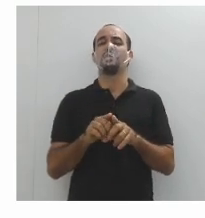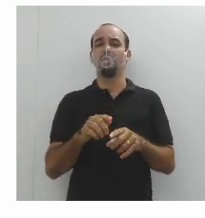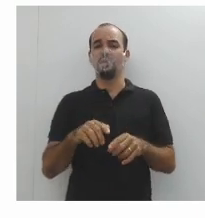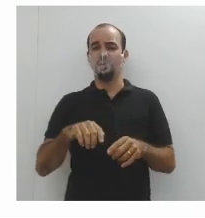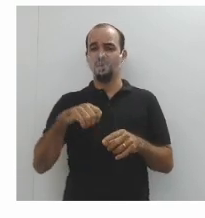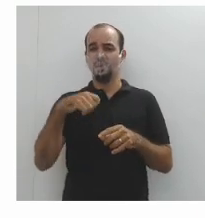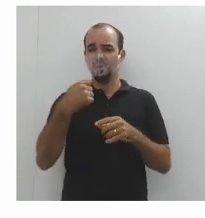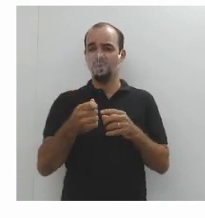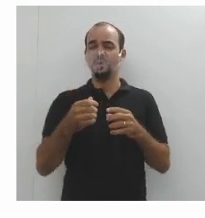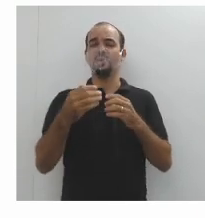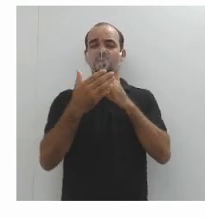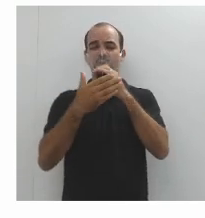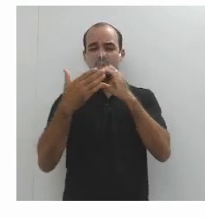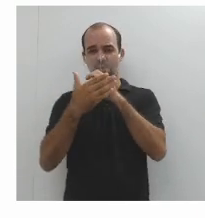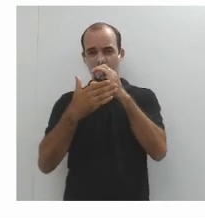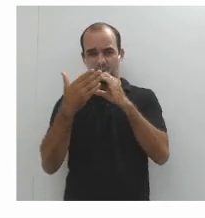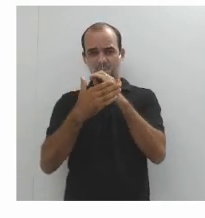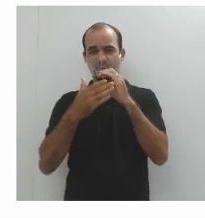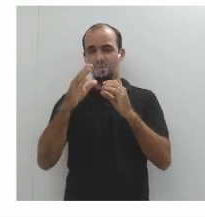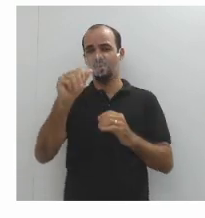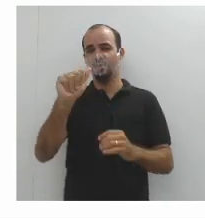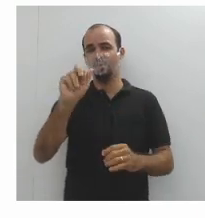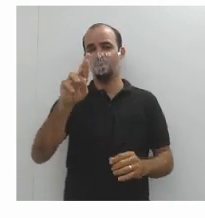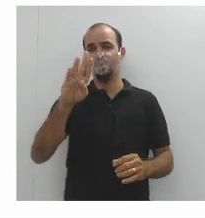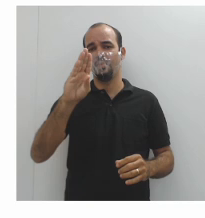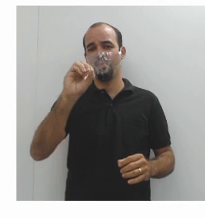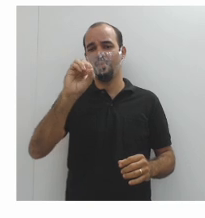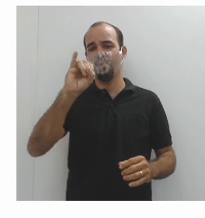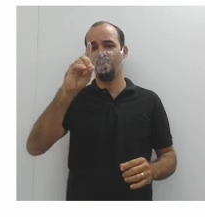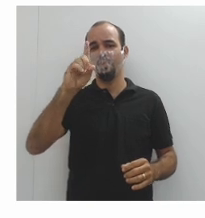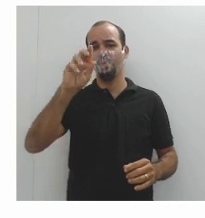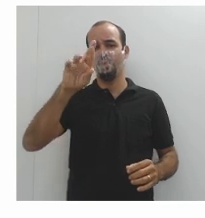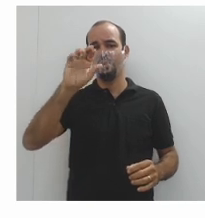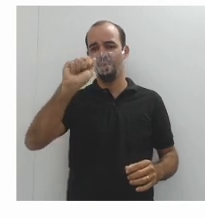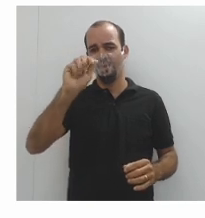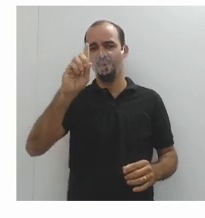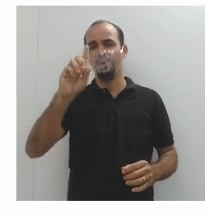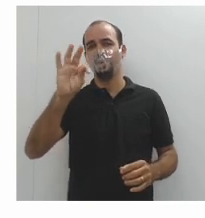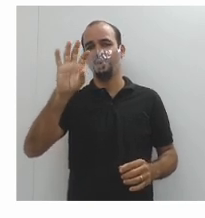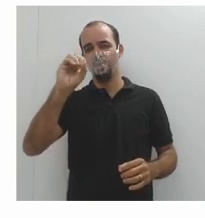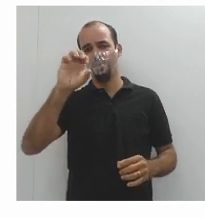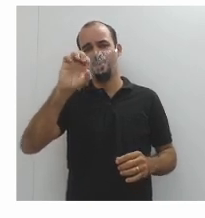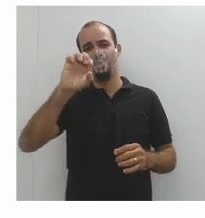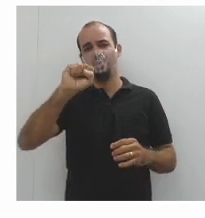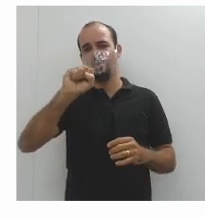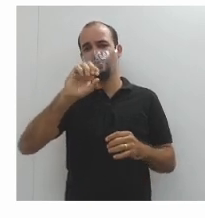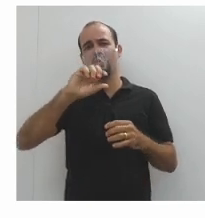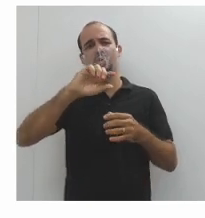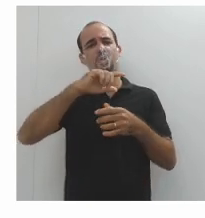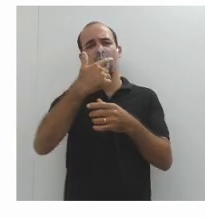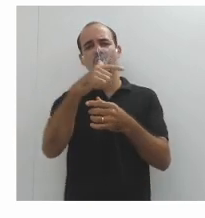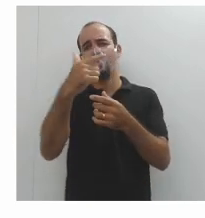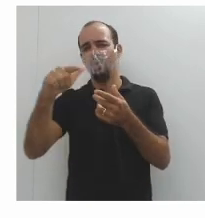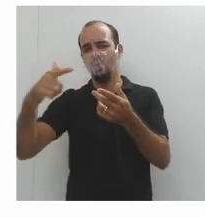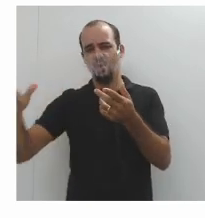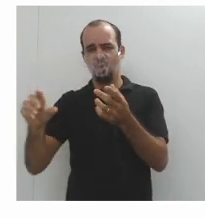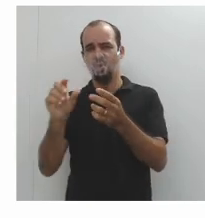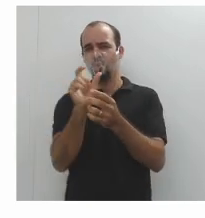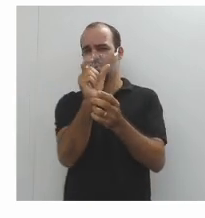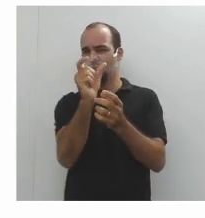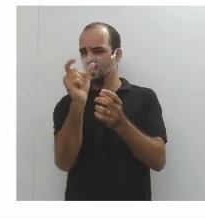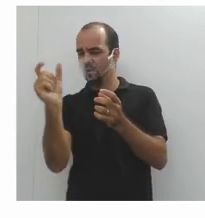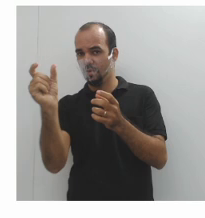por carboidratos, glucídios, hidratos de carbono ou açúcares, tá?